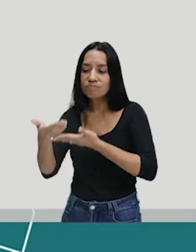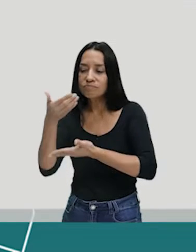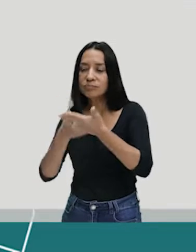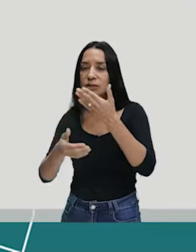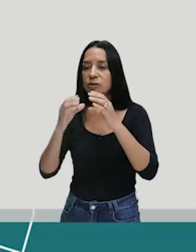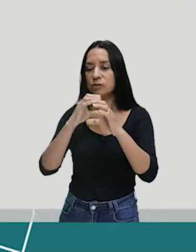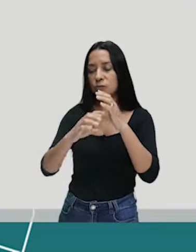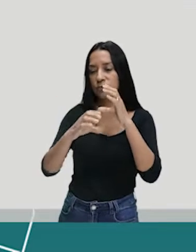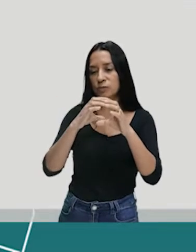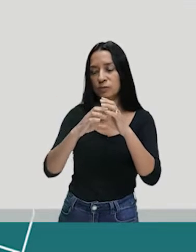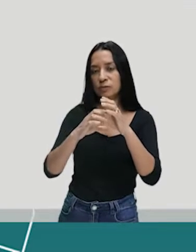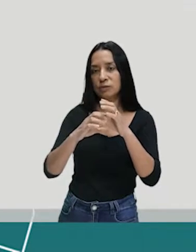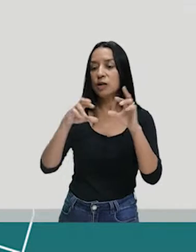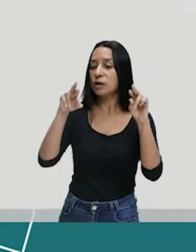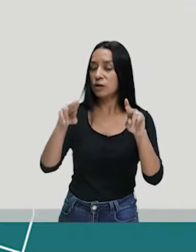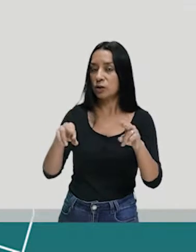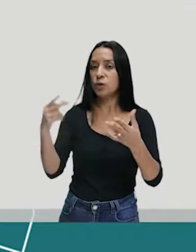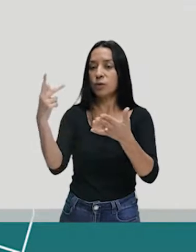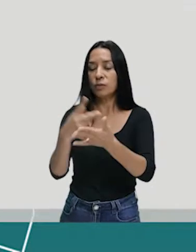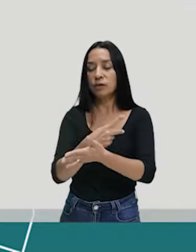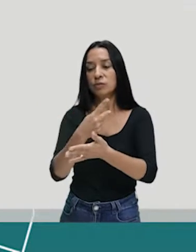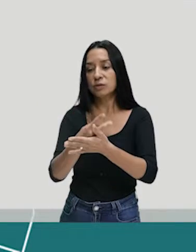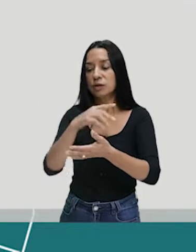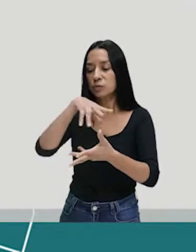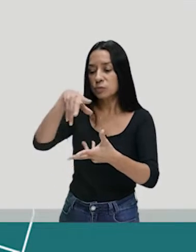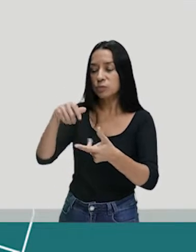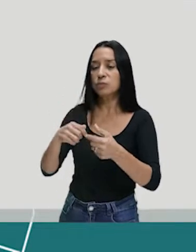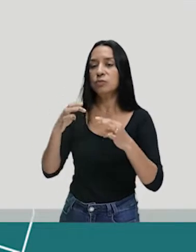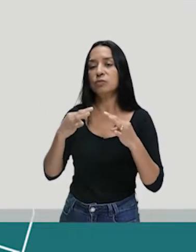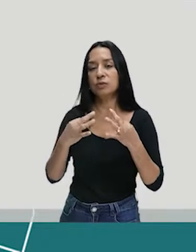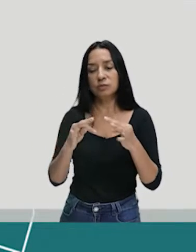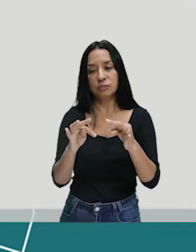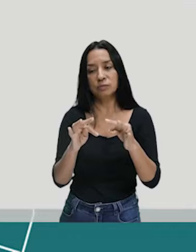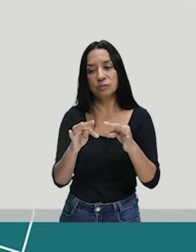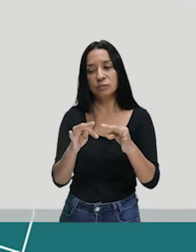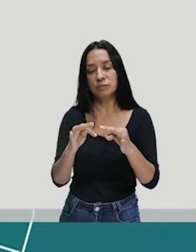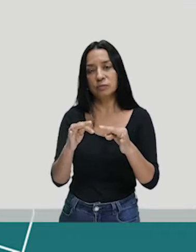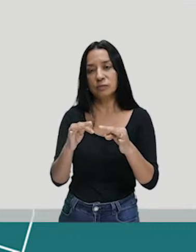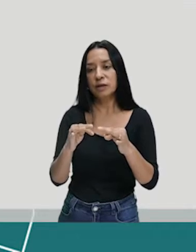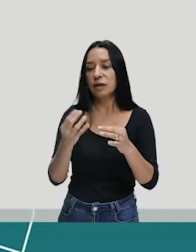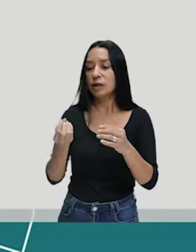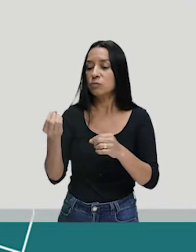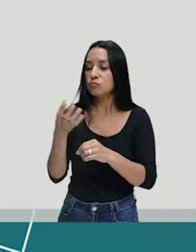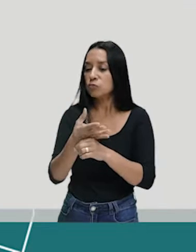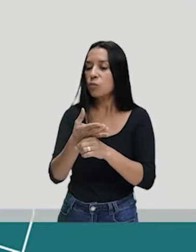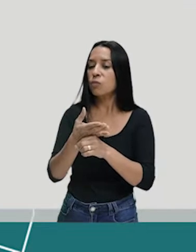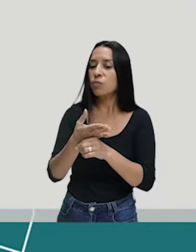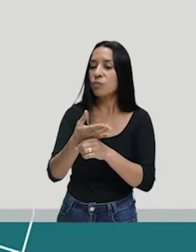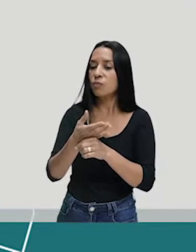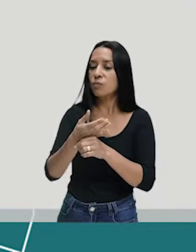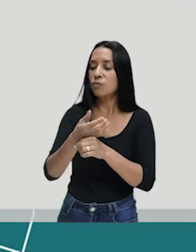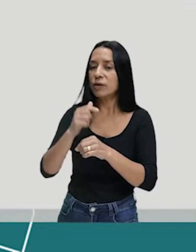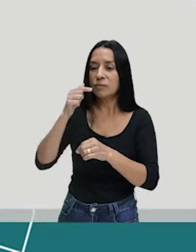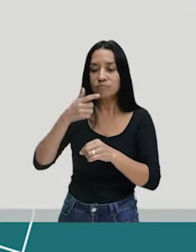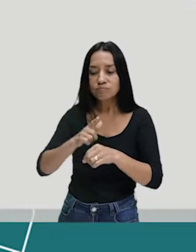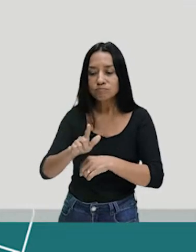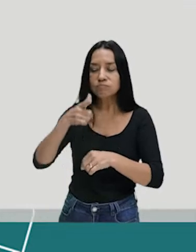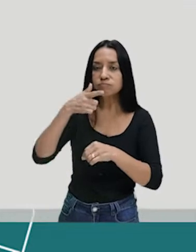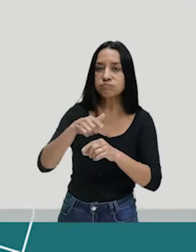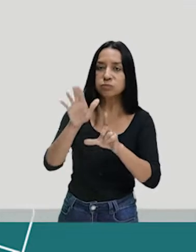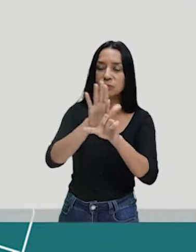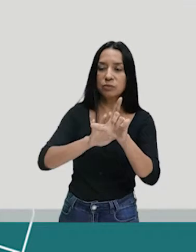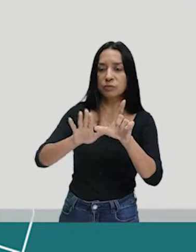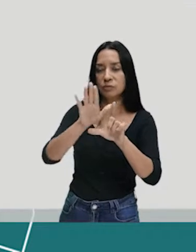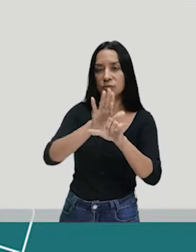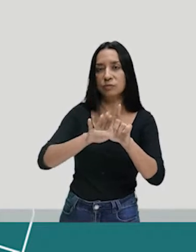acontece em virtude desse mundo dinâmico tecnológico na atualização das plataformas né algum tempo atrás